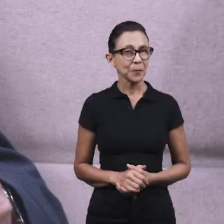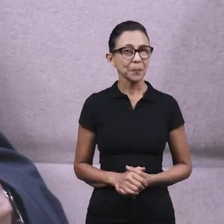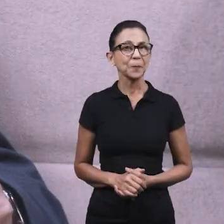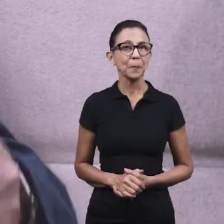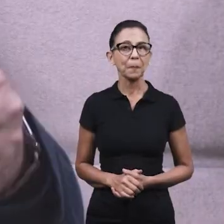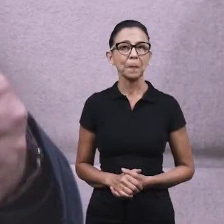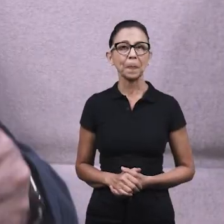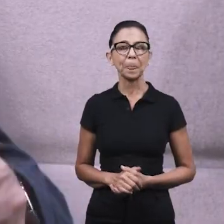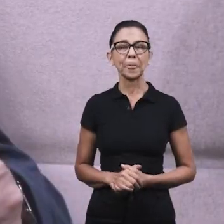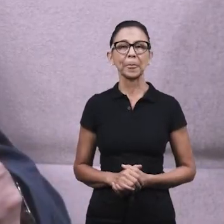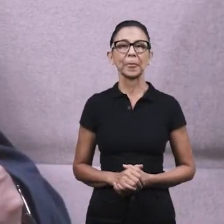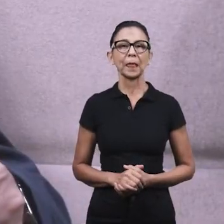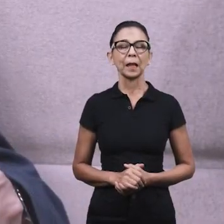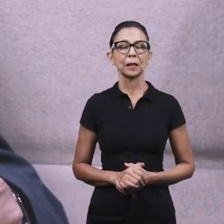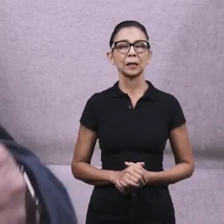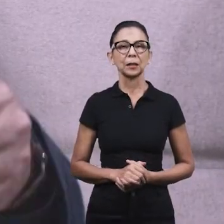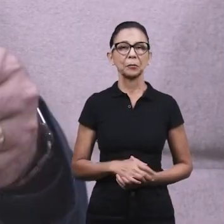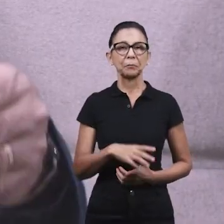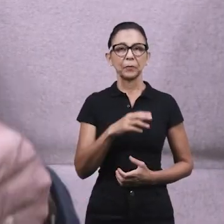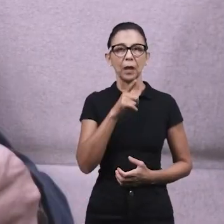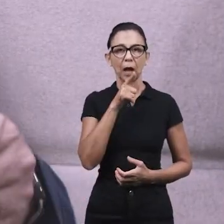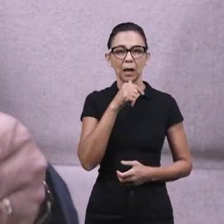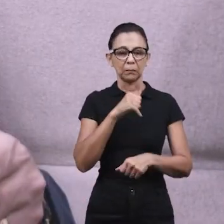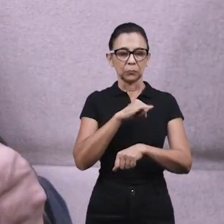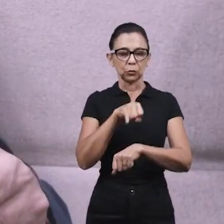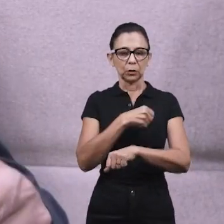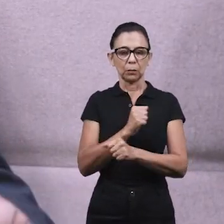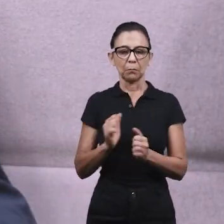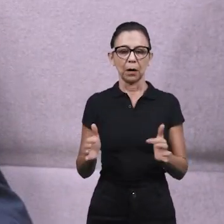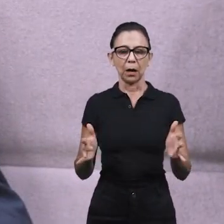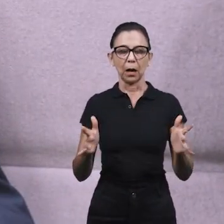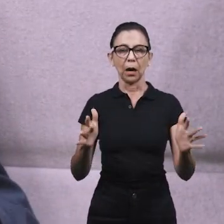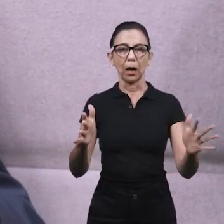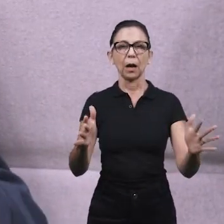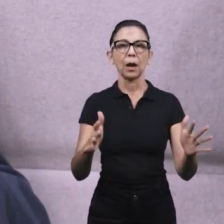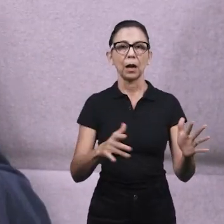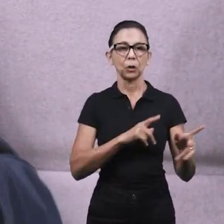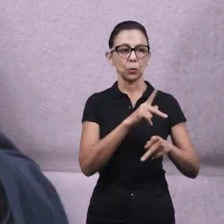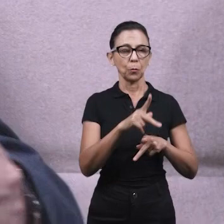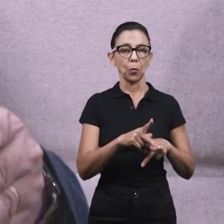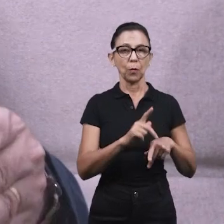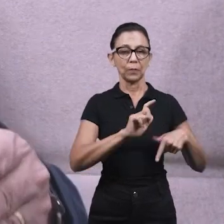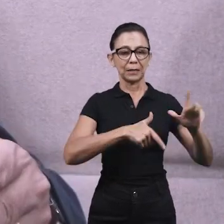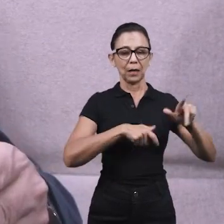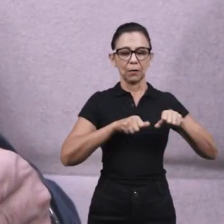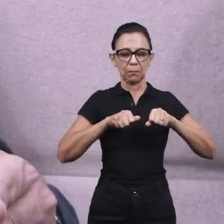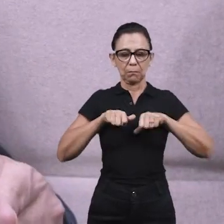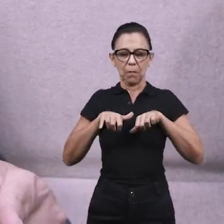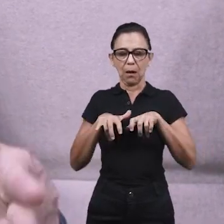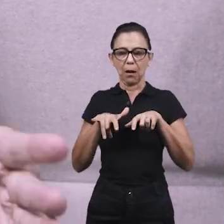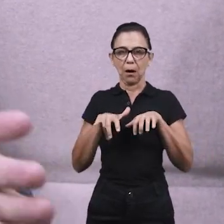hoje a igreja também, ela está pronta, preparada para a saída